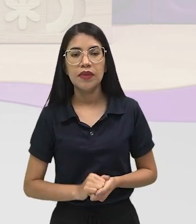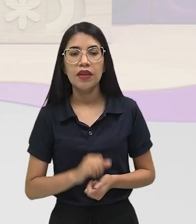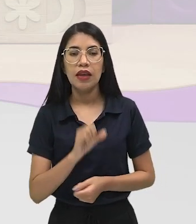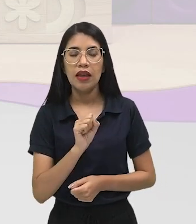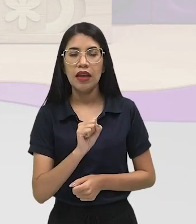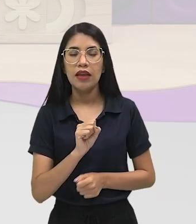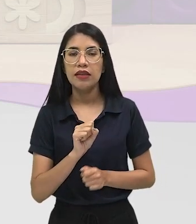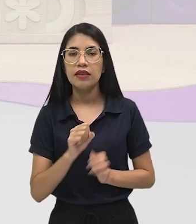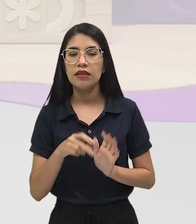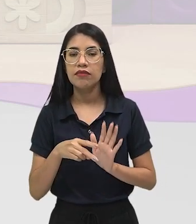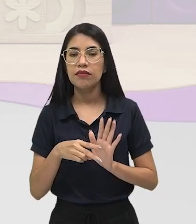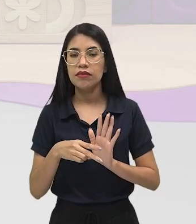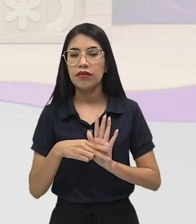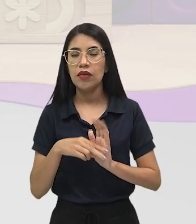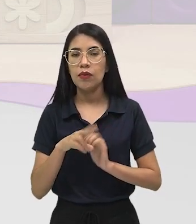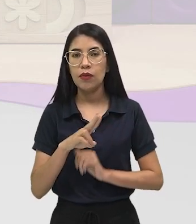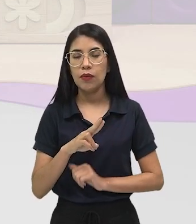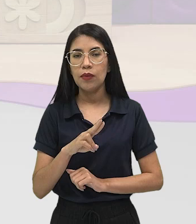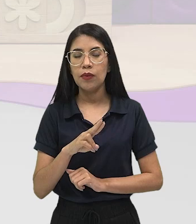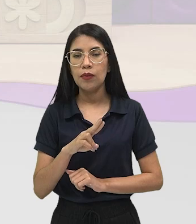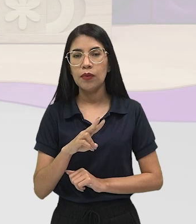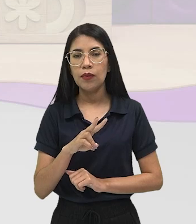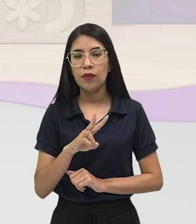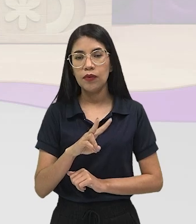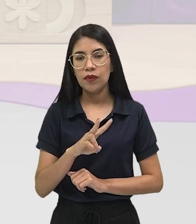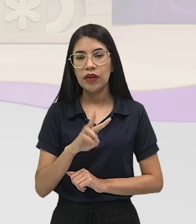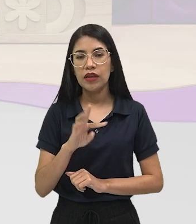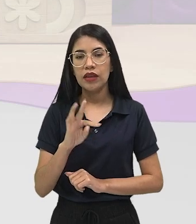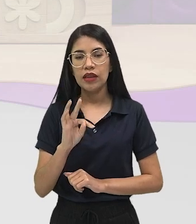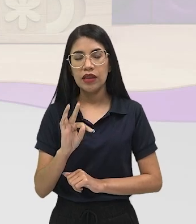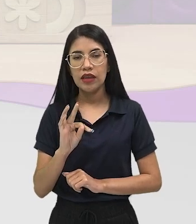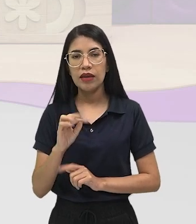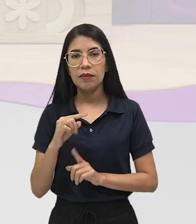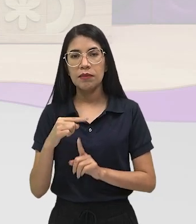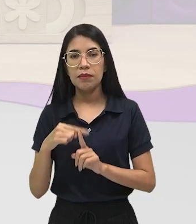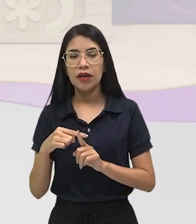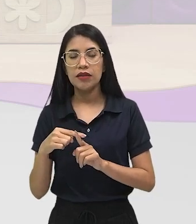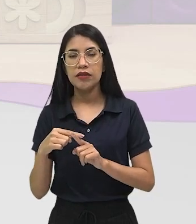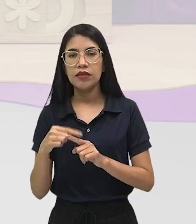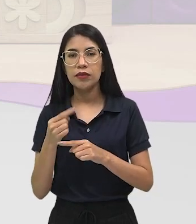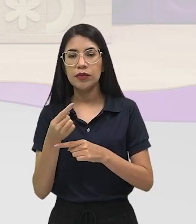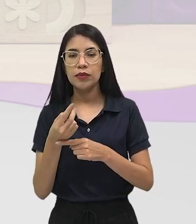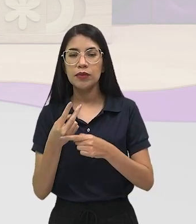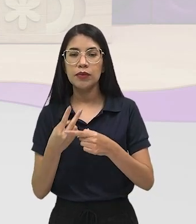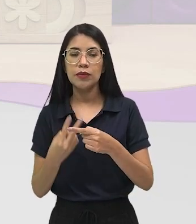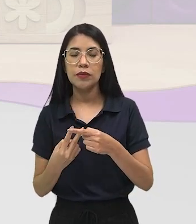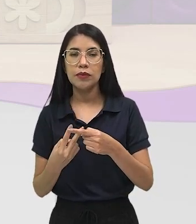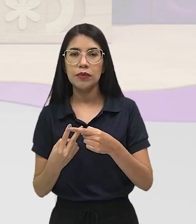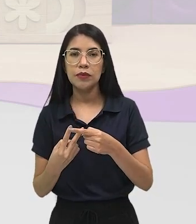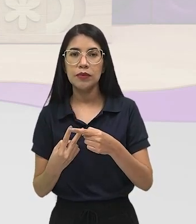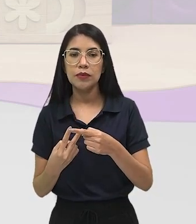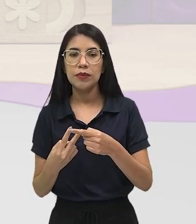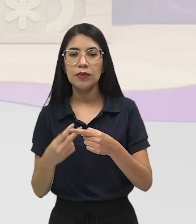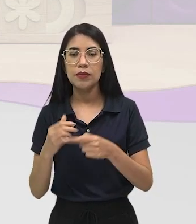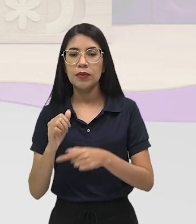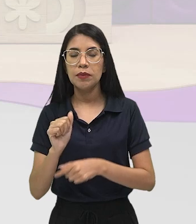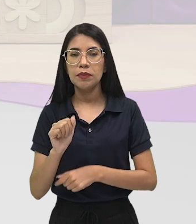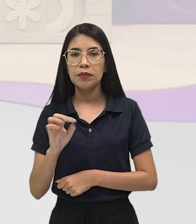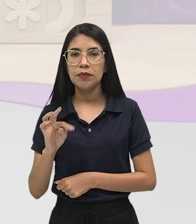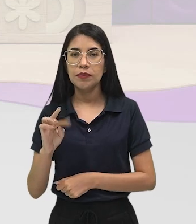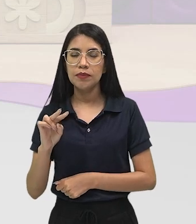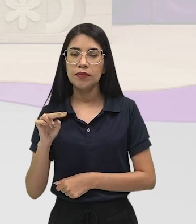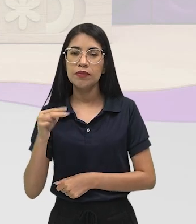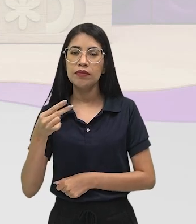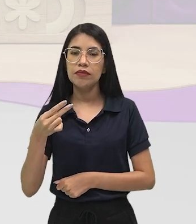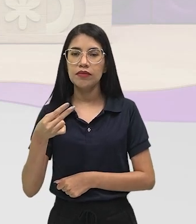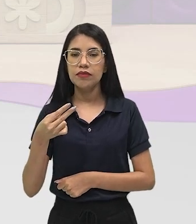S aqui da posição vai ter um VT mais, né? Olha só, um meio que multiplica A vezes